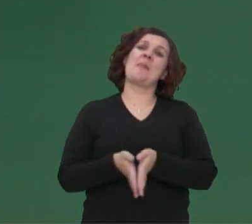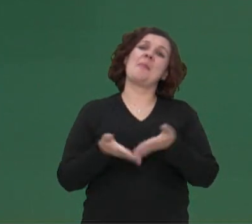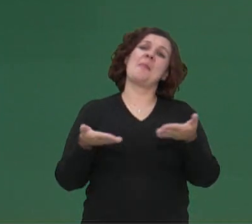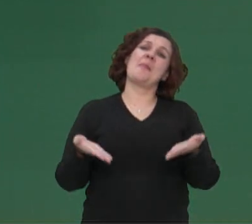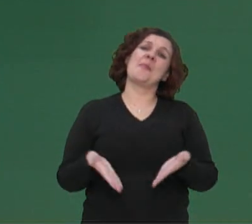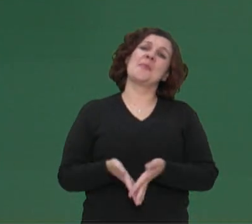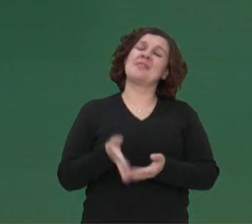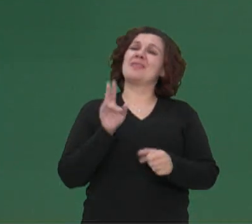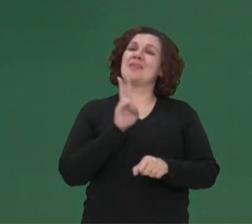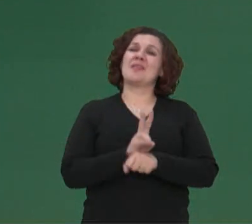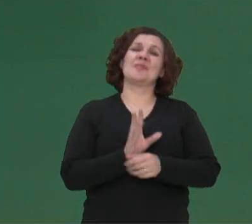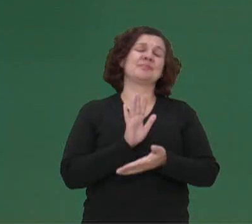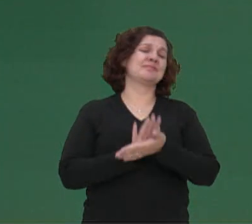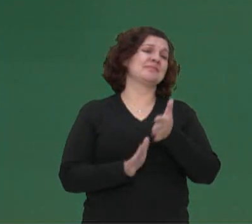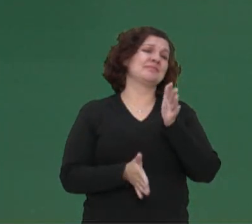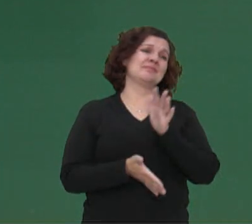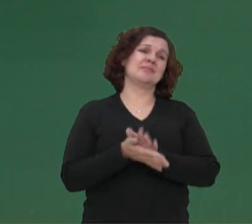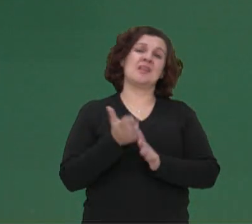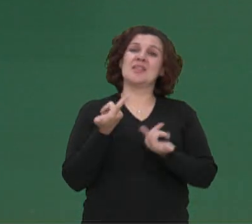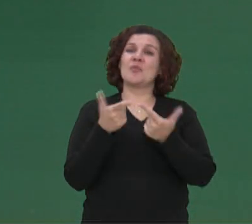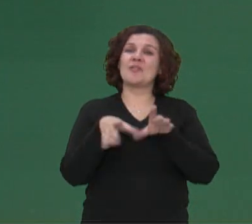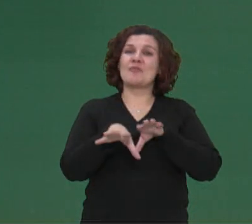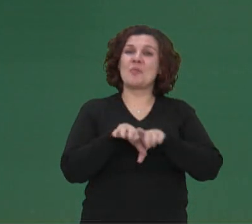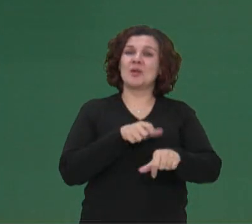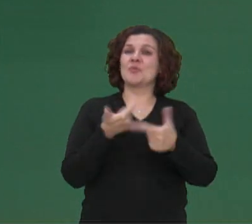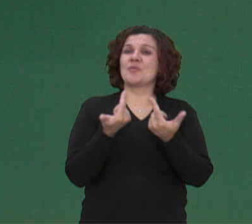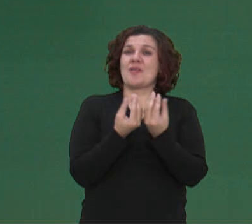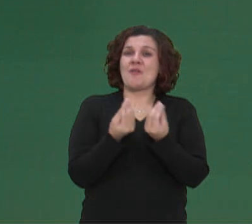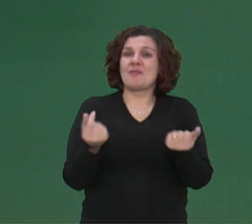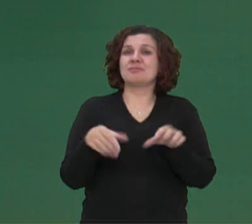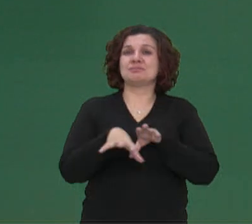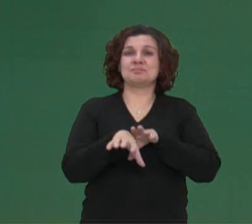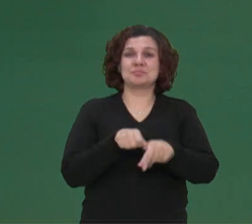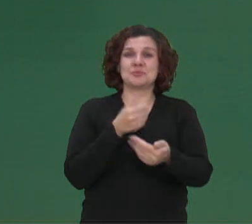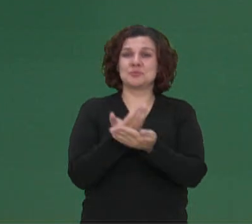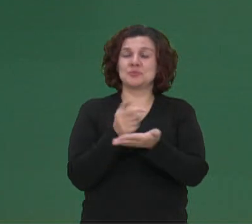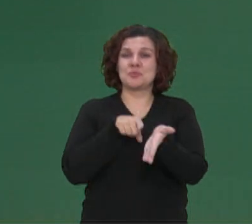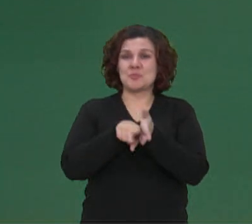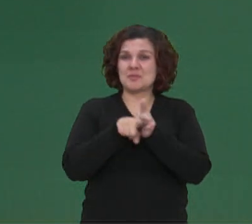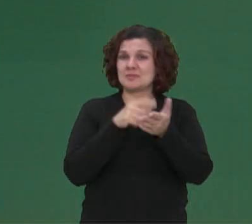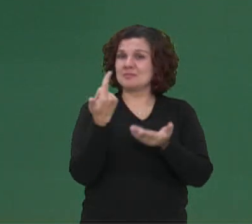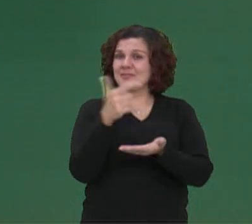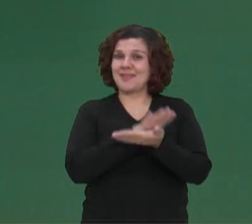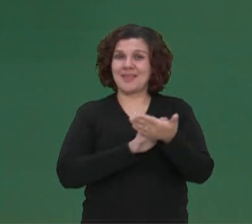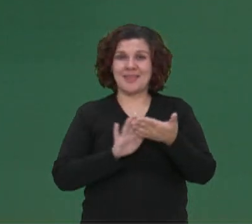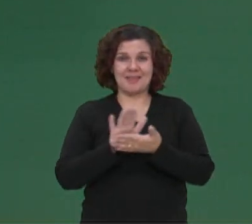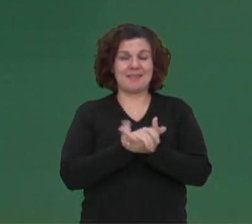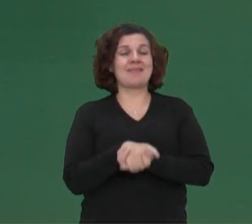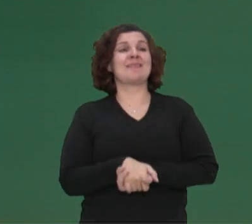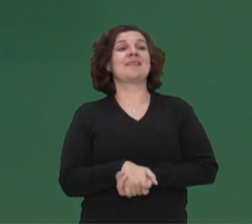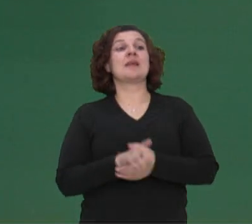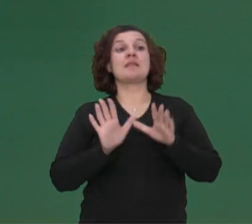de pouco qualificada, vamos dizer assim, né? Portanto, e isso se justifica pelo